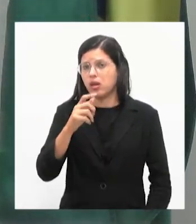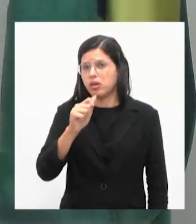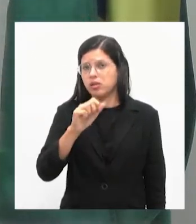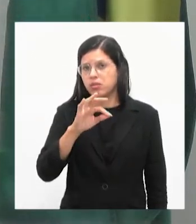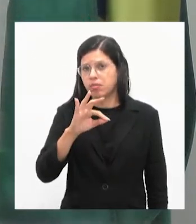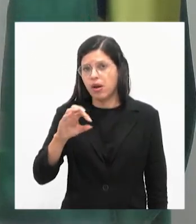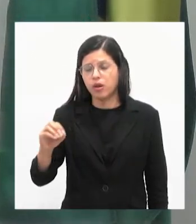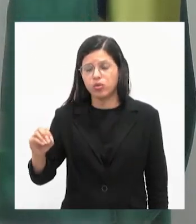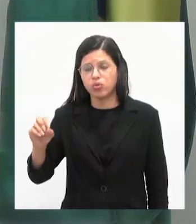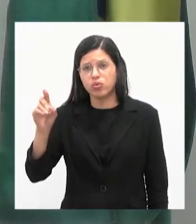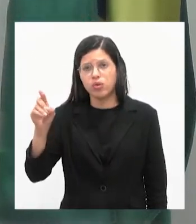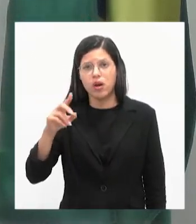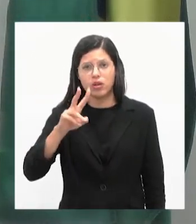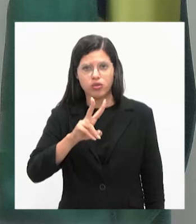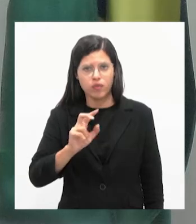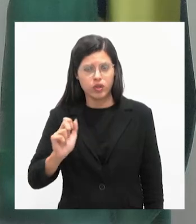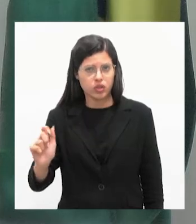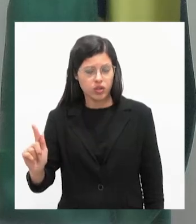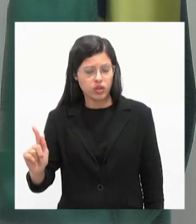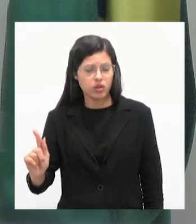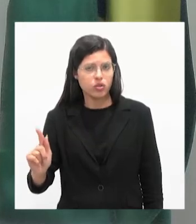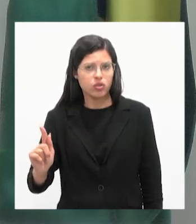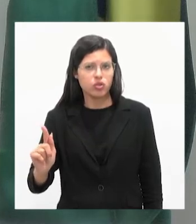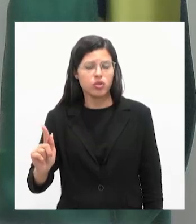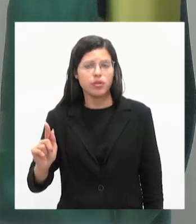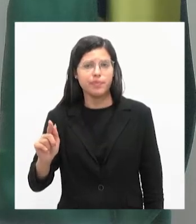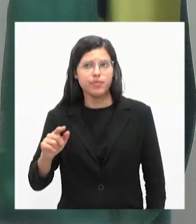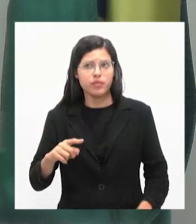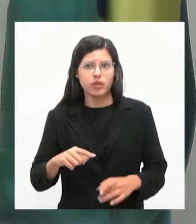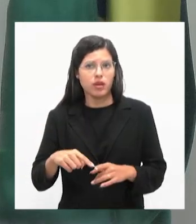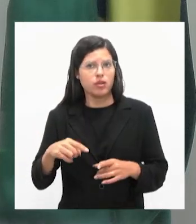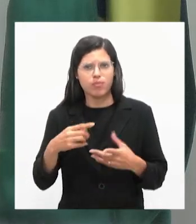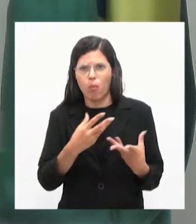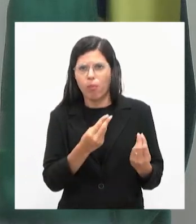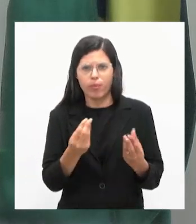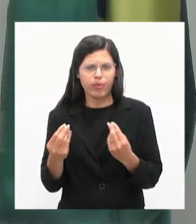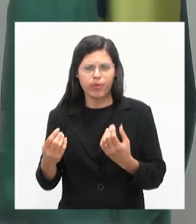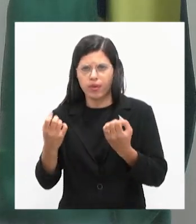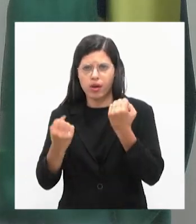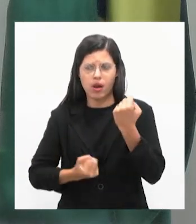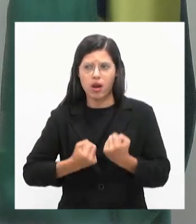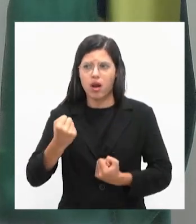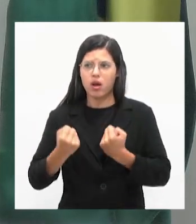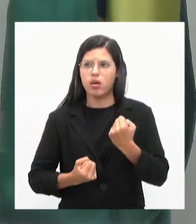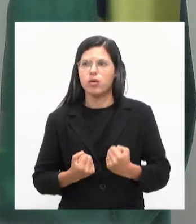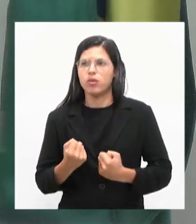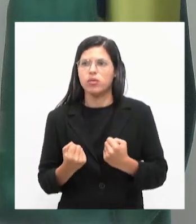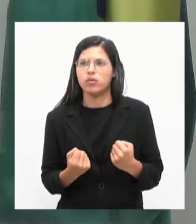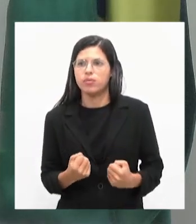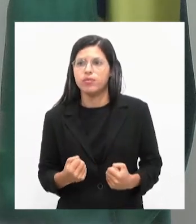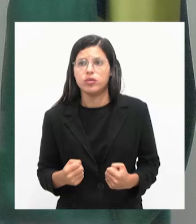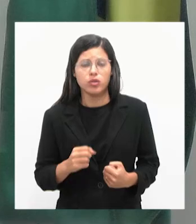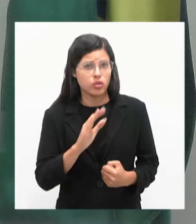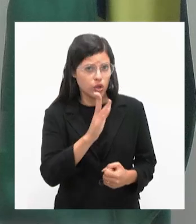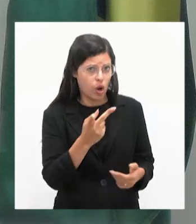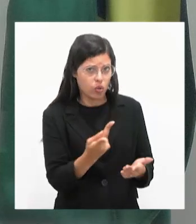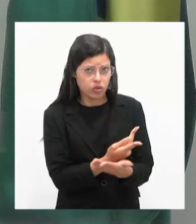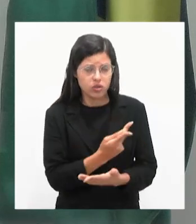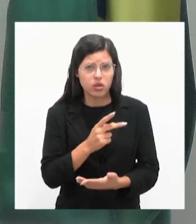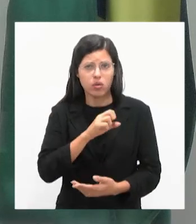Grande. Aquele amontoado de carro lá, qualquer fagulha. Já aconteceu no Aston Luiz. Já